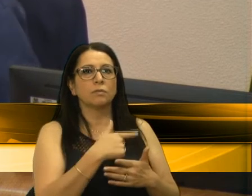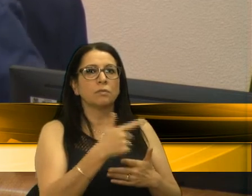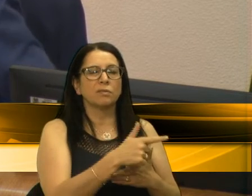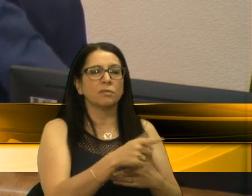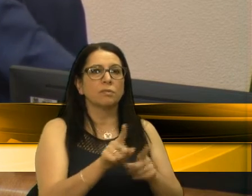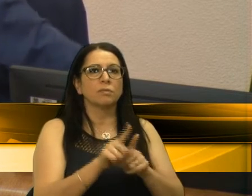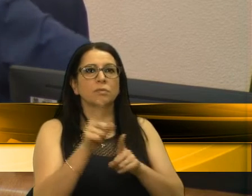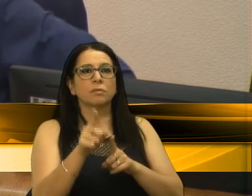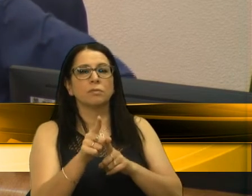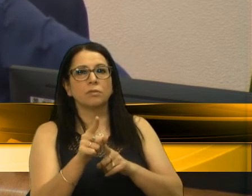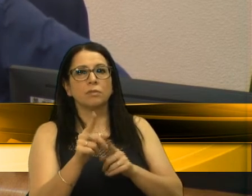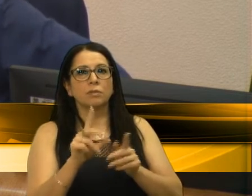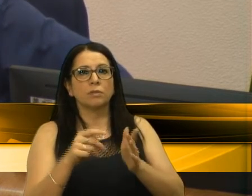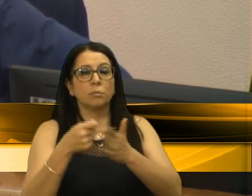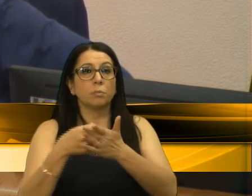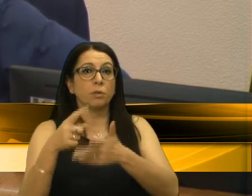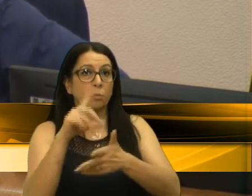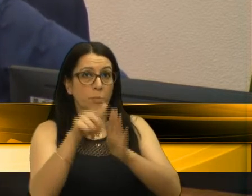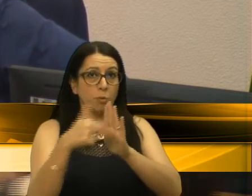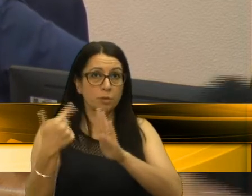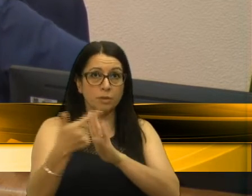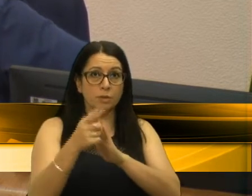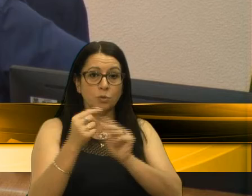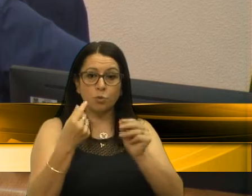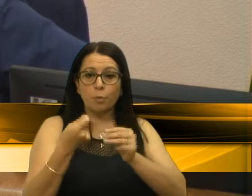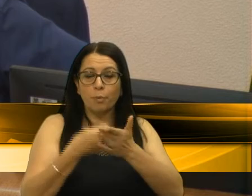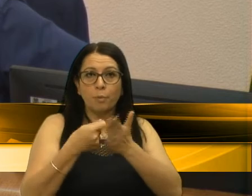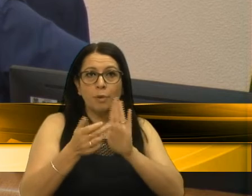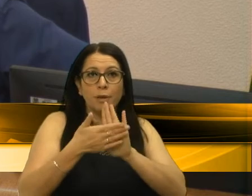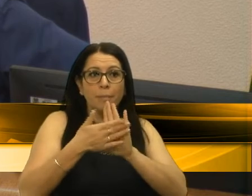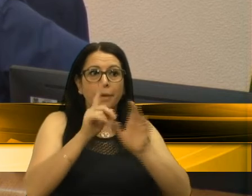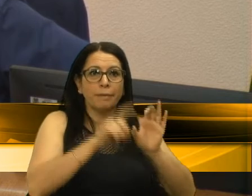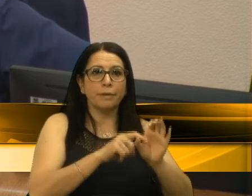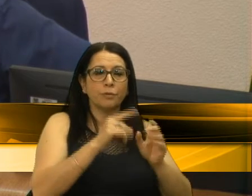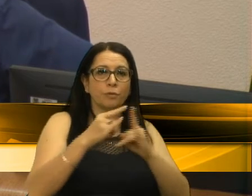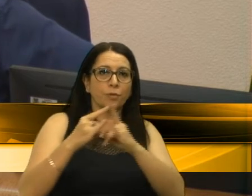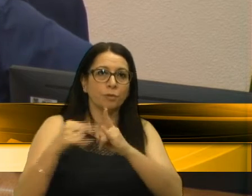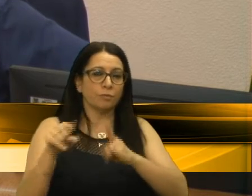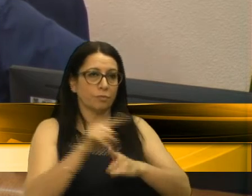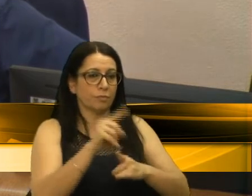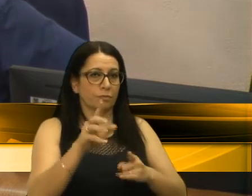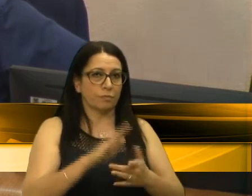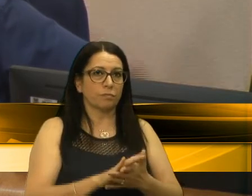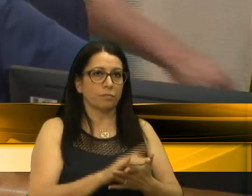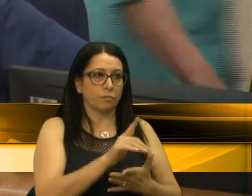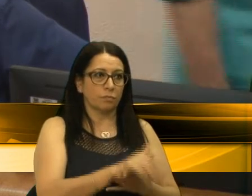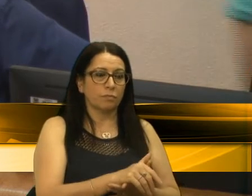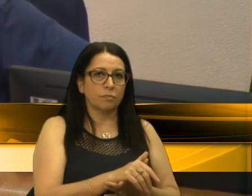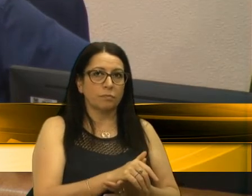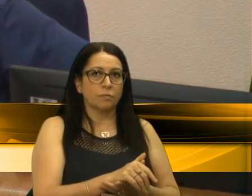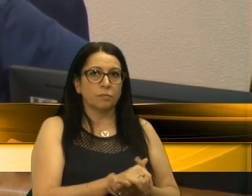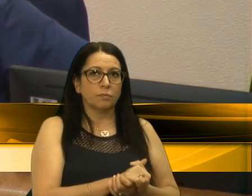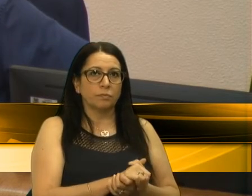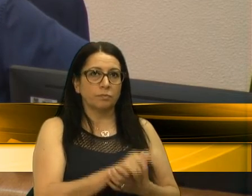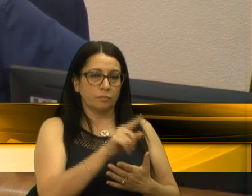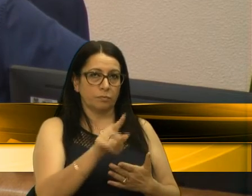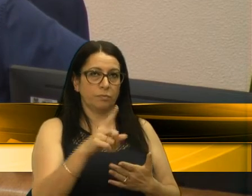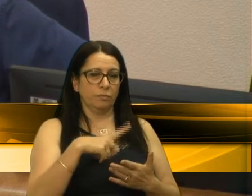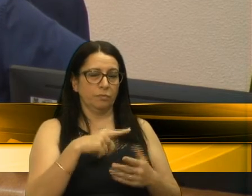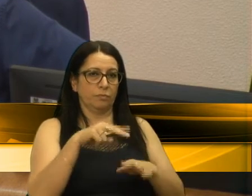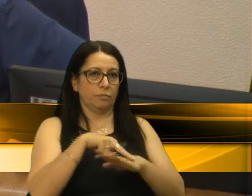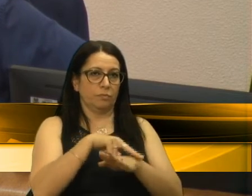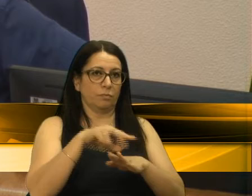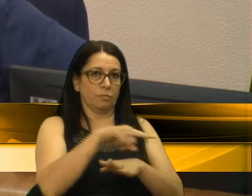forma, cobrando posteriormente apenas então essas questões que dependem de outros órgãos, que normalmente é o próprio proponente que consegue reunir, que reúne esses documentos e anexa ao